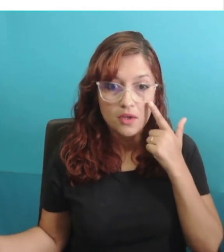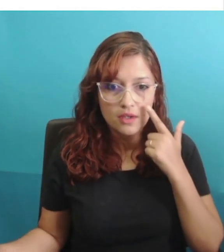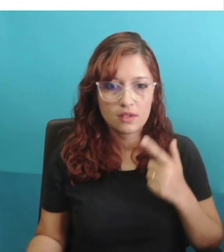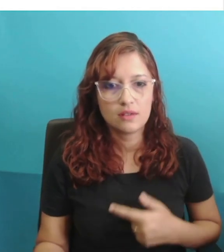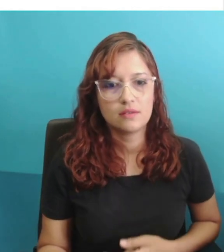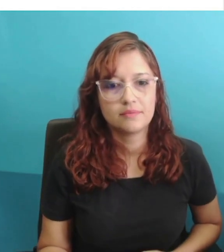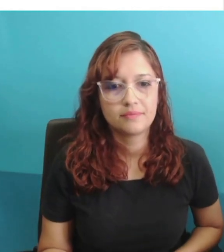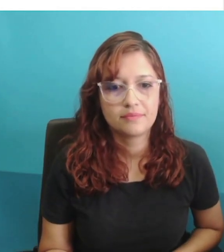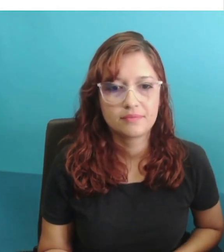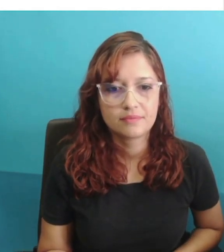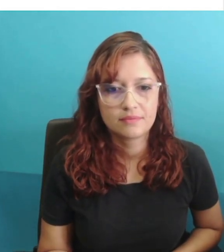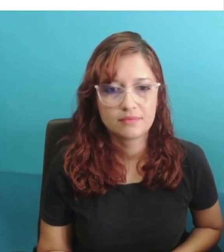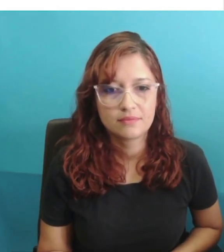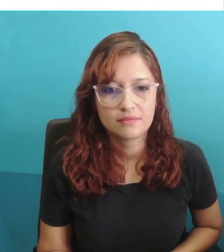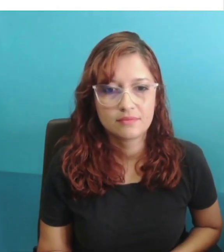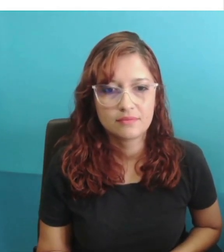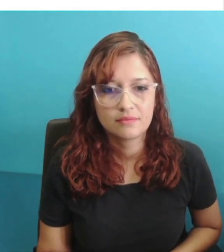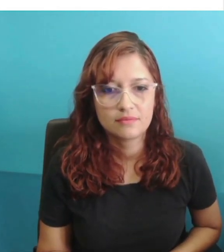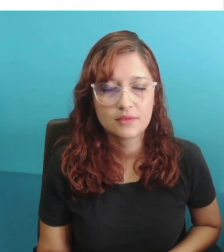Essa representa uma ação.